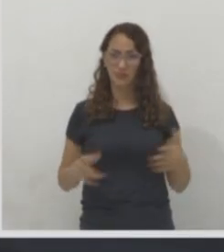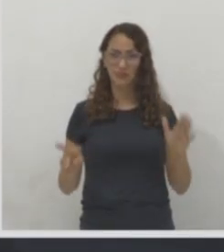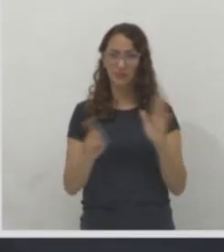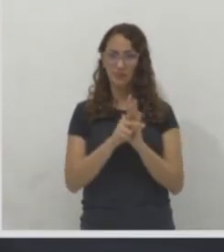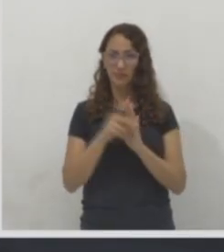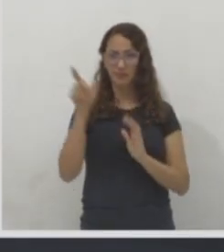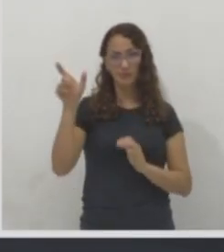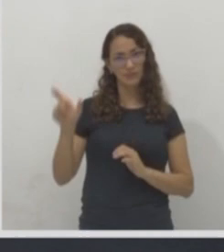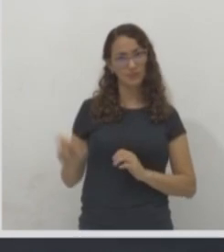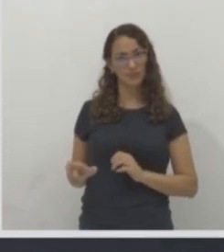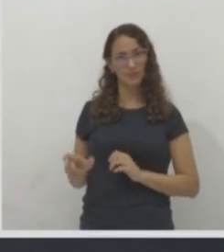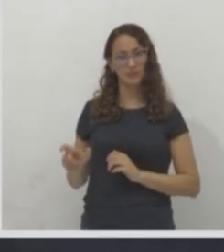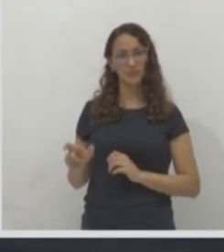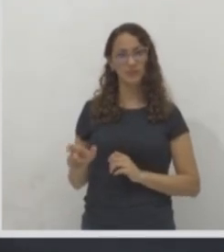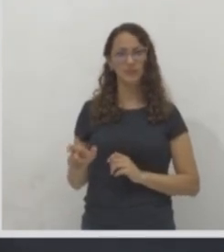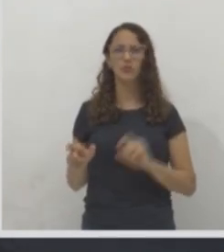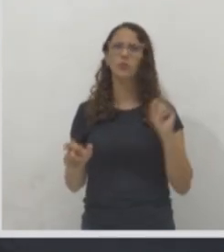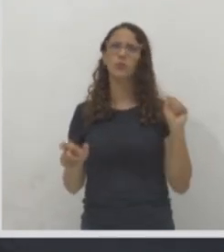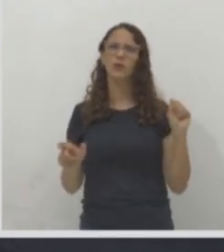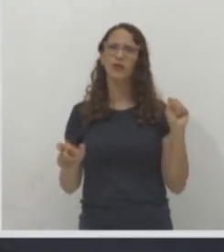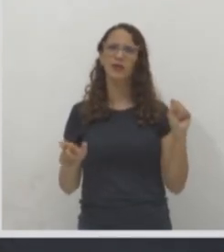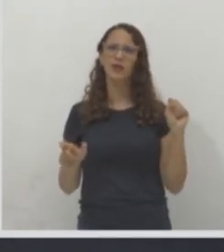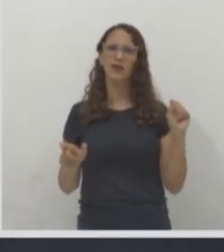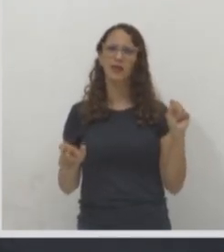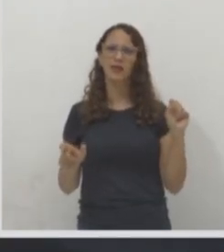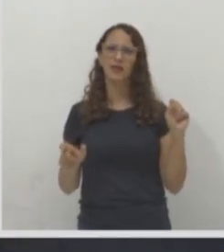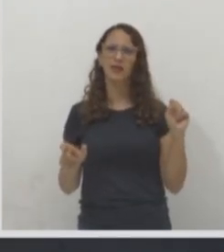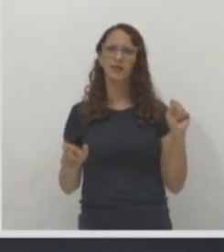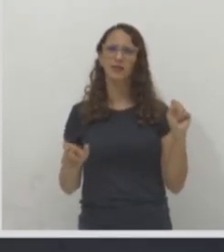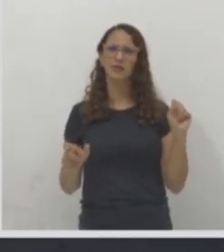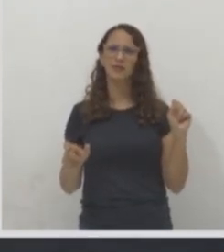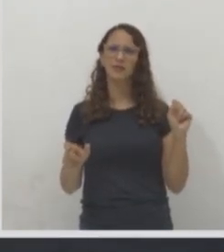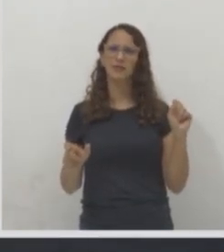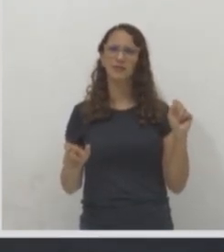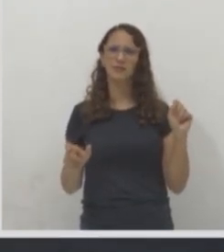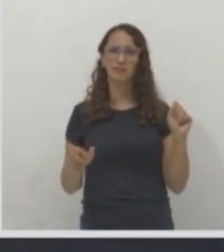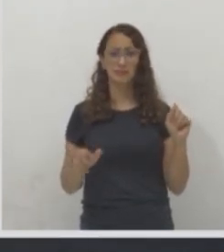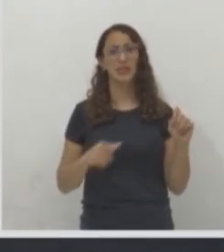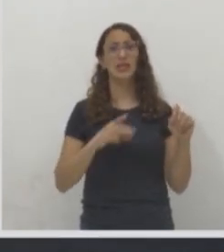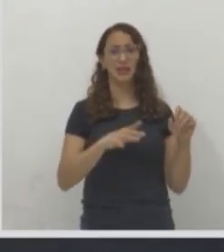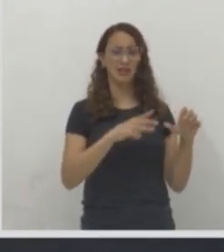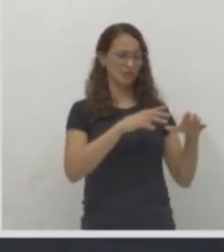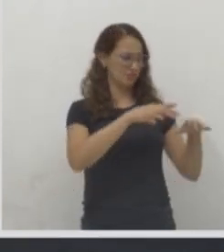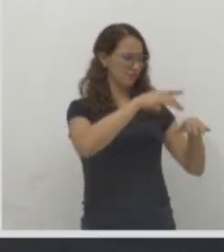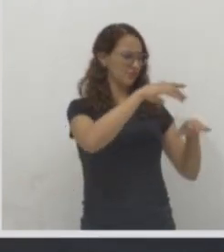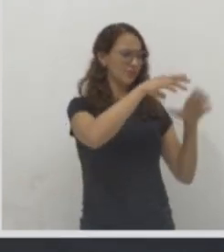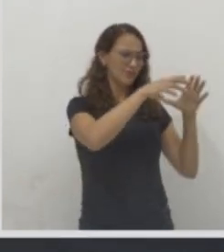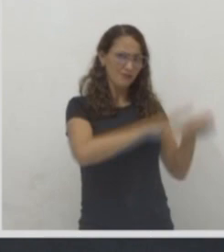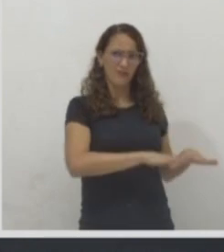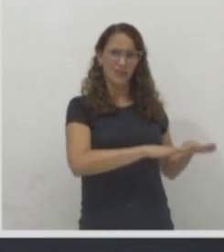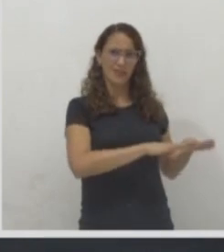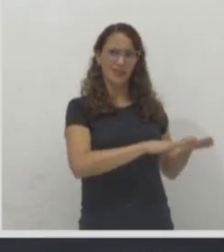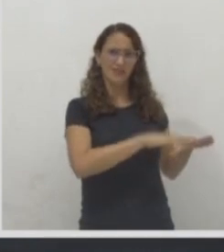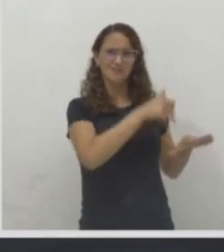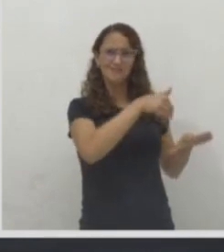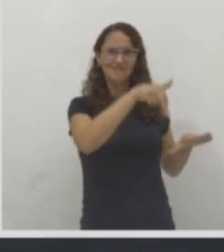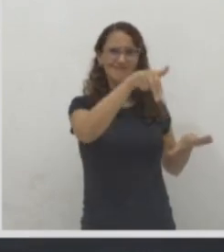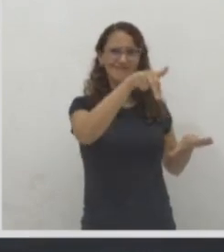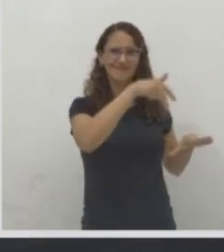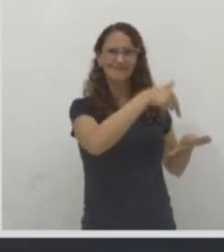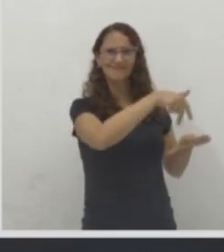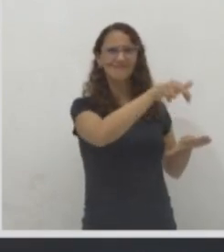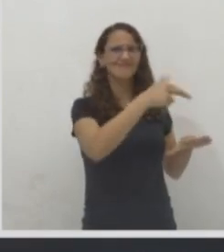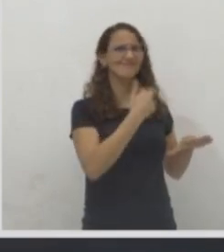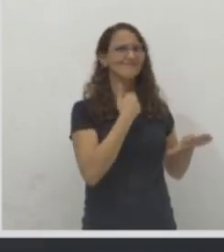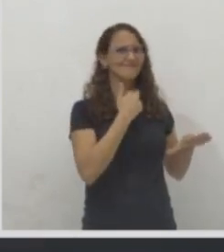desses passageiros. Qual é a característica dos passageiros? Estar ilhados, certo? Então, esses verbos, aqui eu